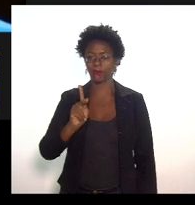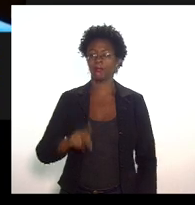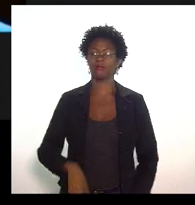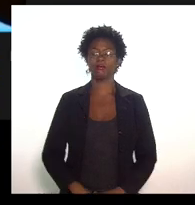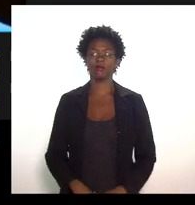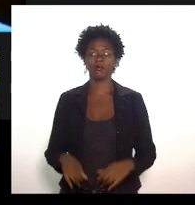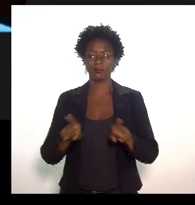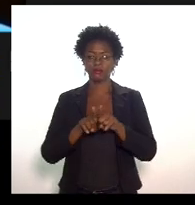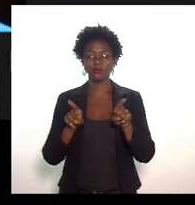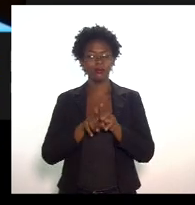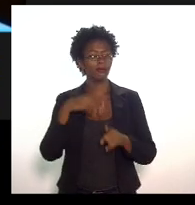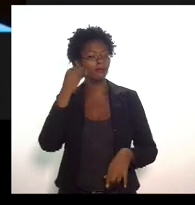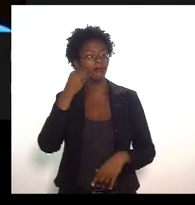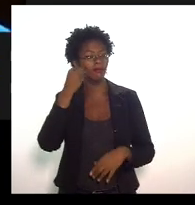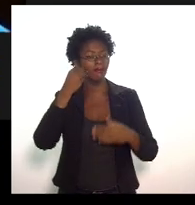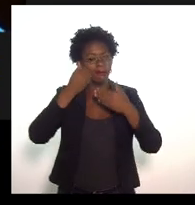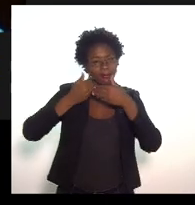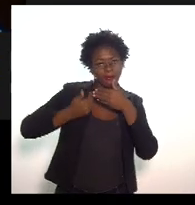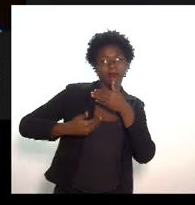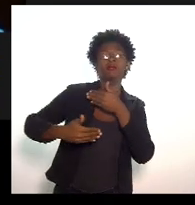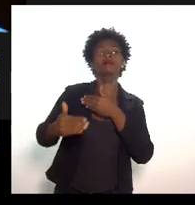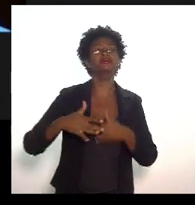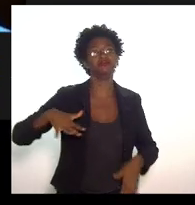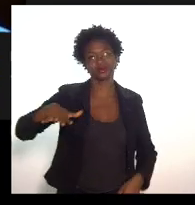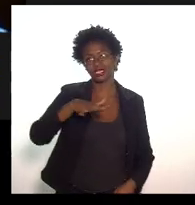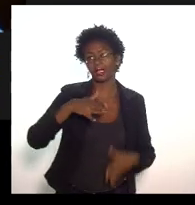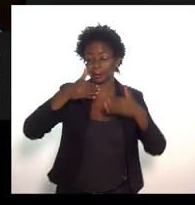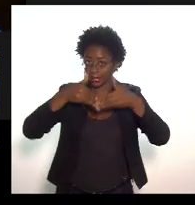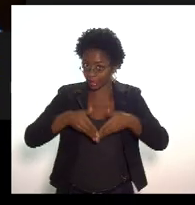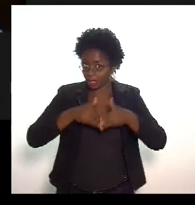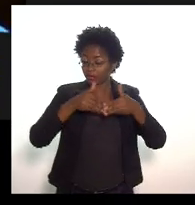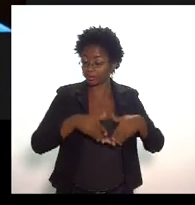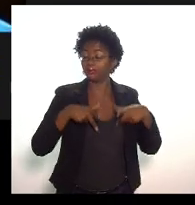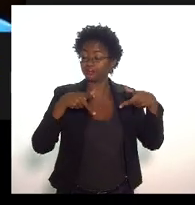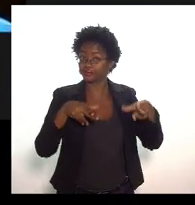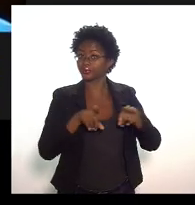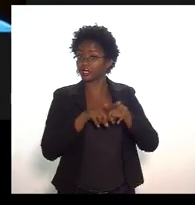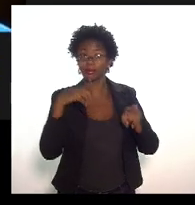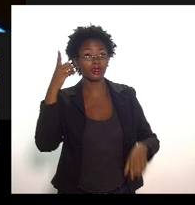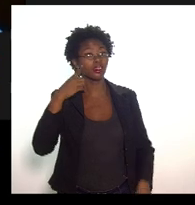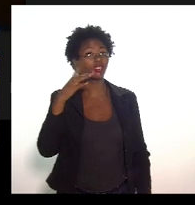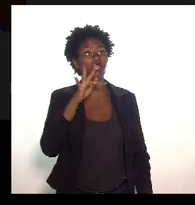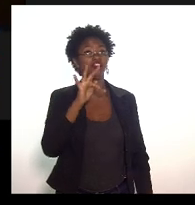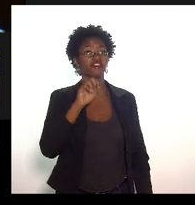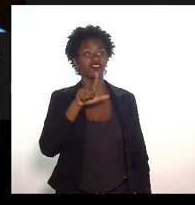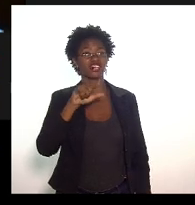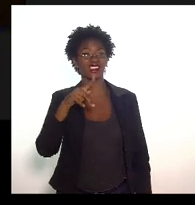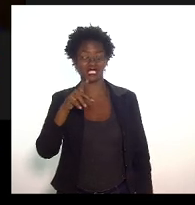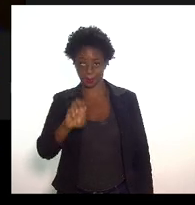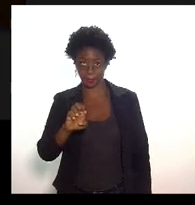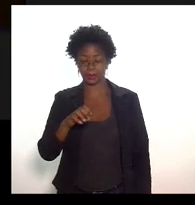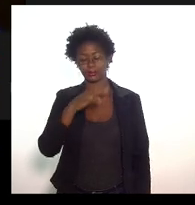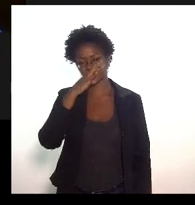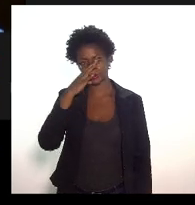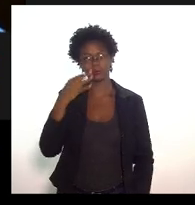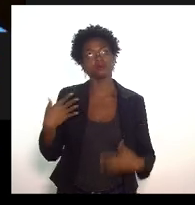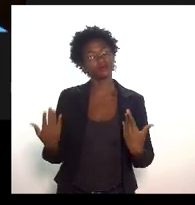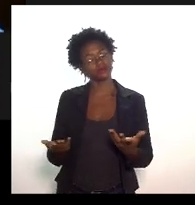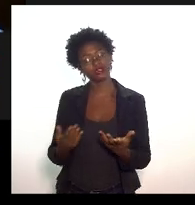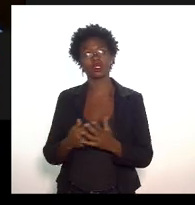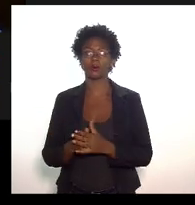tem uma vasta experiência aí no setor naval, assim como o deputado Felipe Peixoto. E aí, senador, feitas